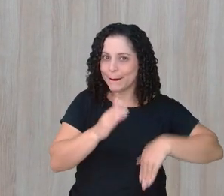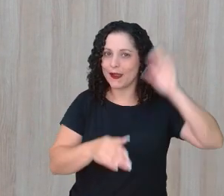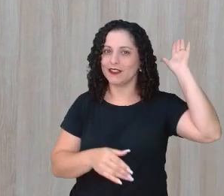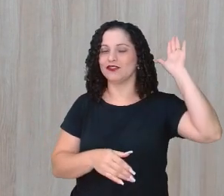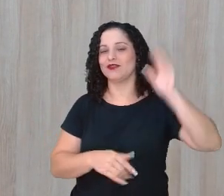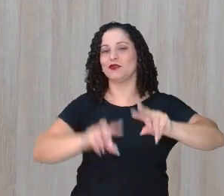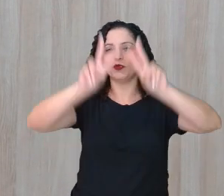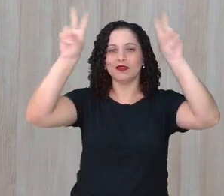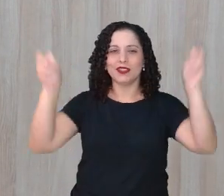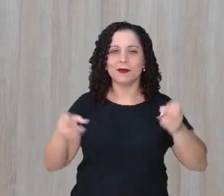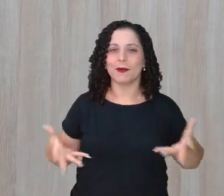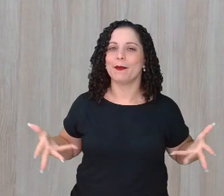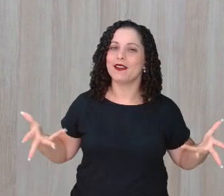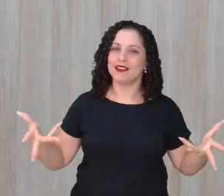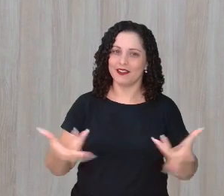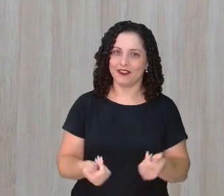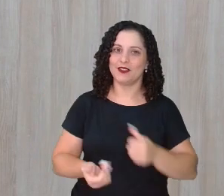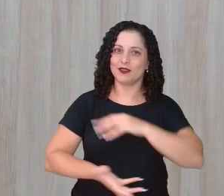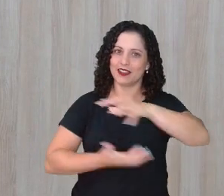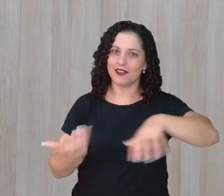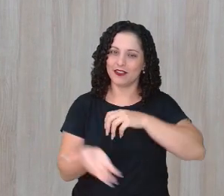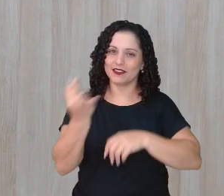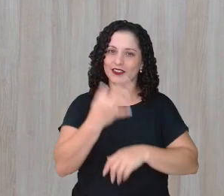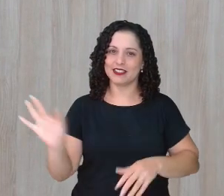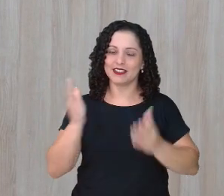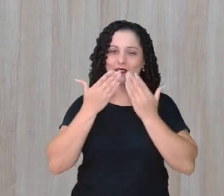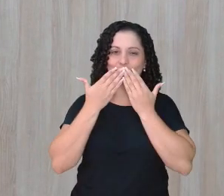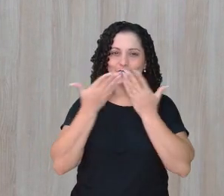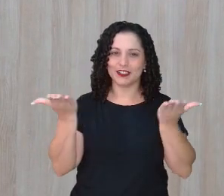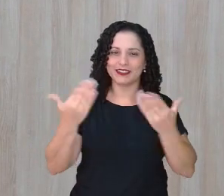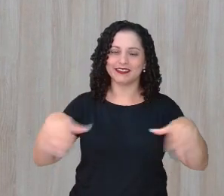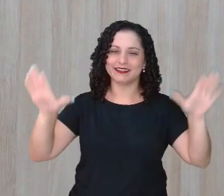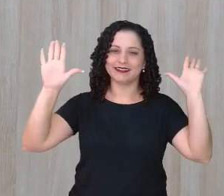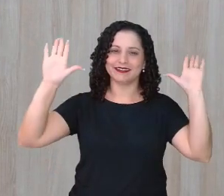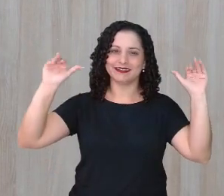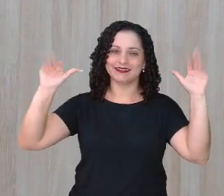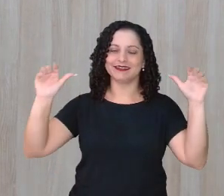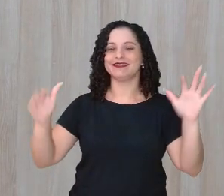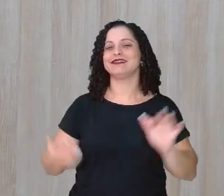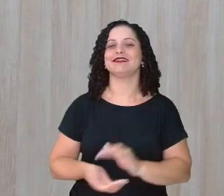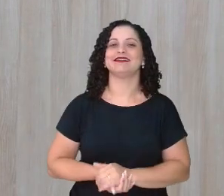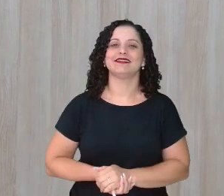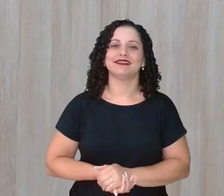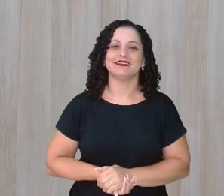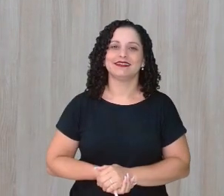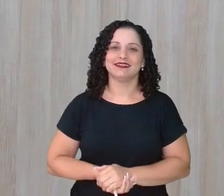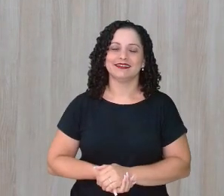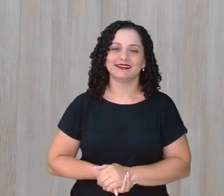sobre esse tema maravilhoso que é a Revolução Francesa. Um beijo e até a próxima aula.